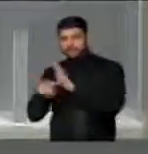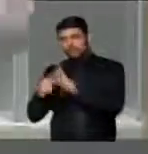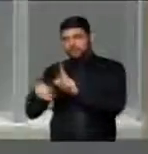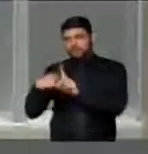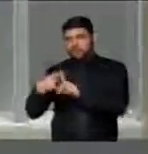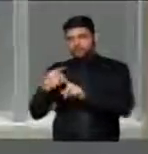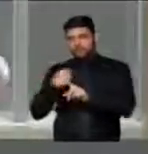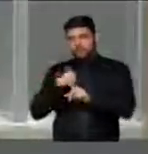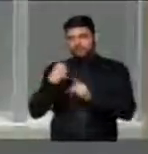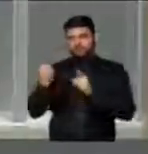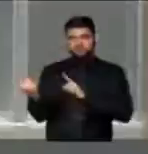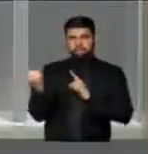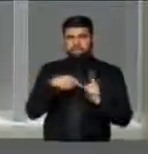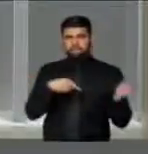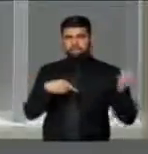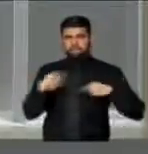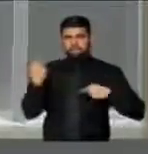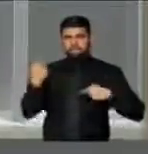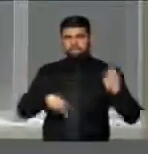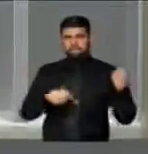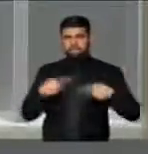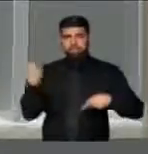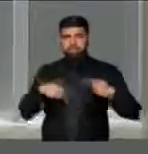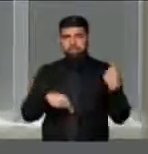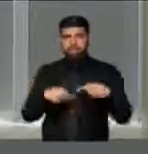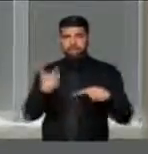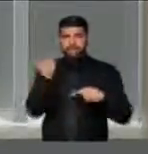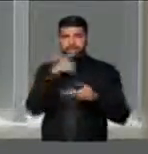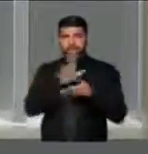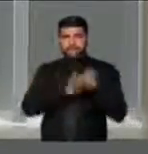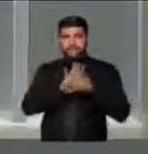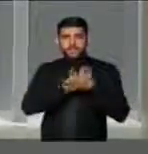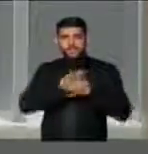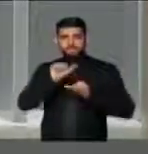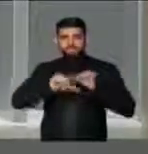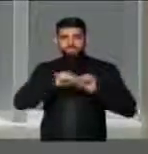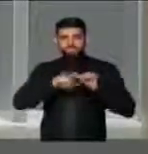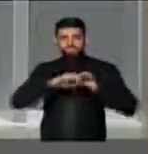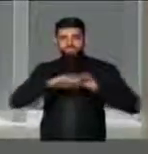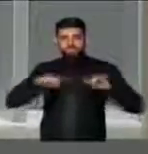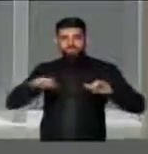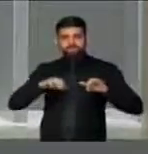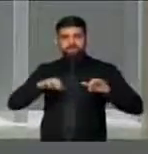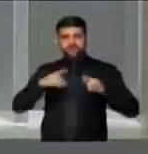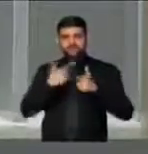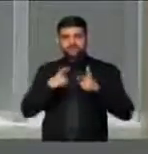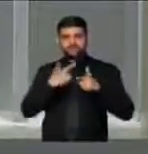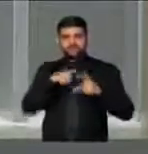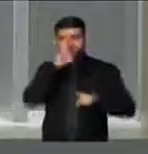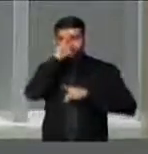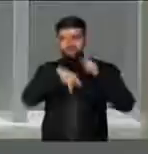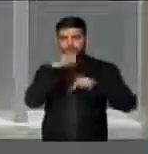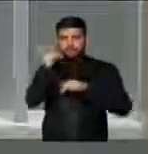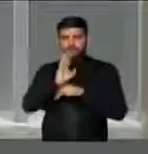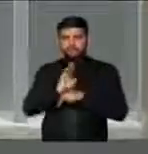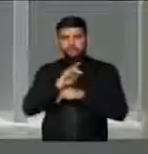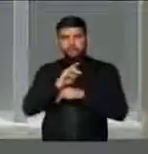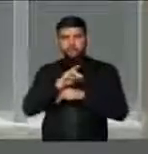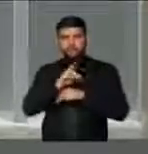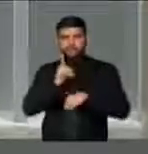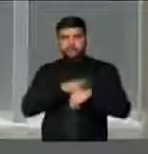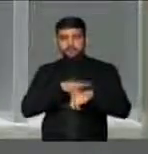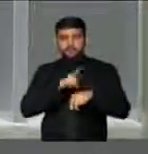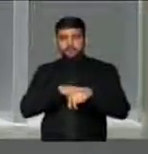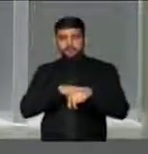eu, e fica essa troca de acusações, e a gente não consegue desatar o nó dos problemas da população brasileira, em tempos